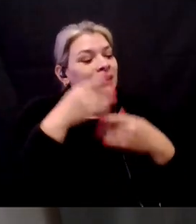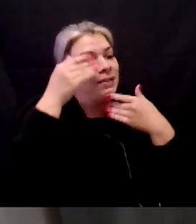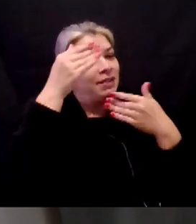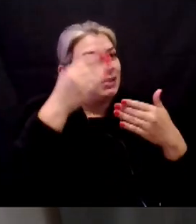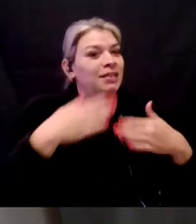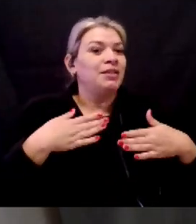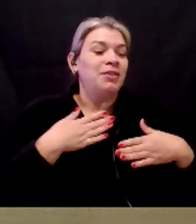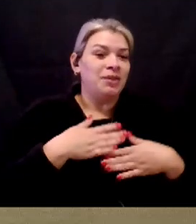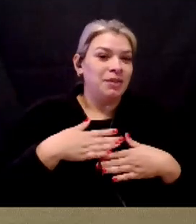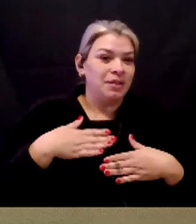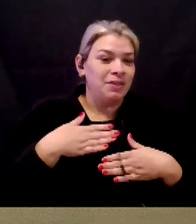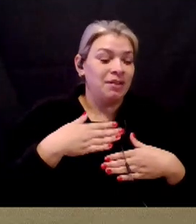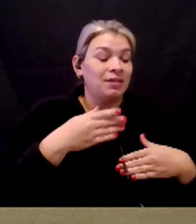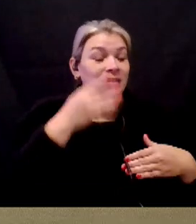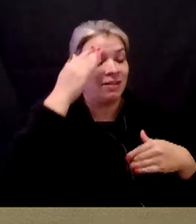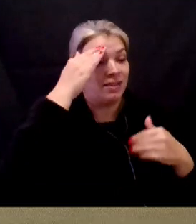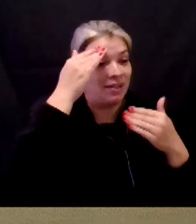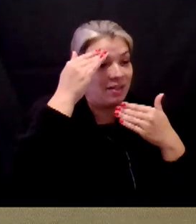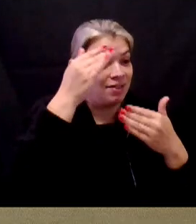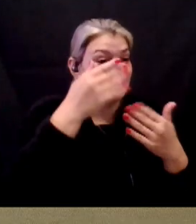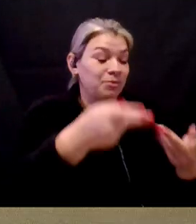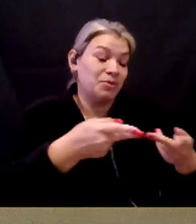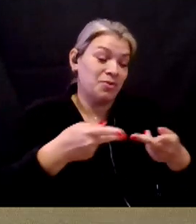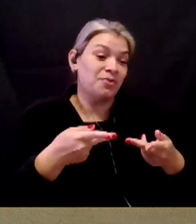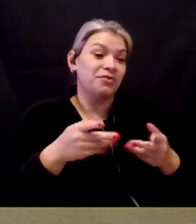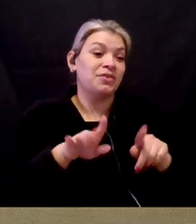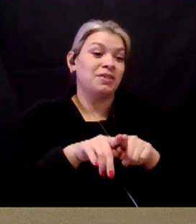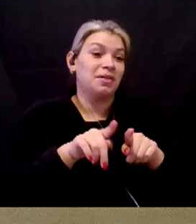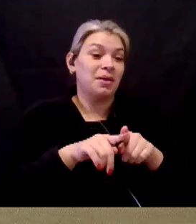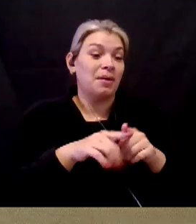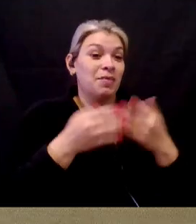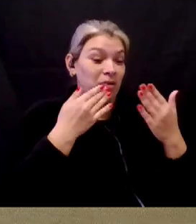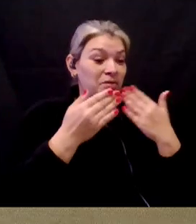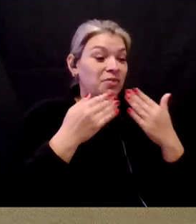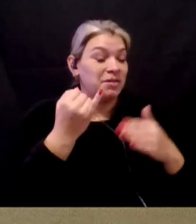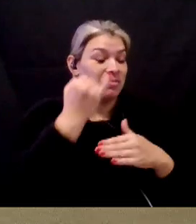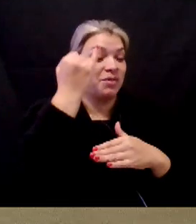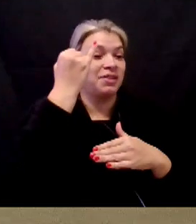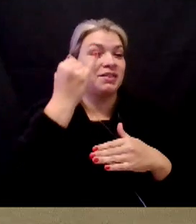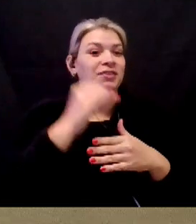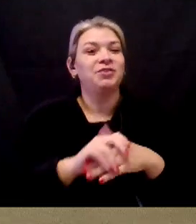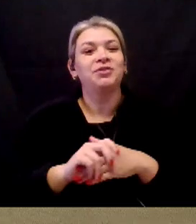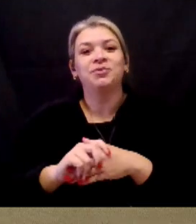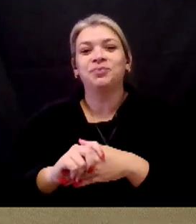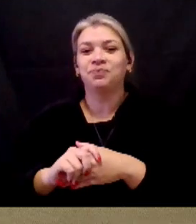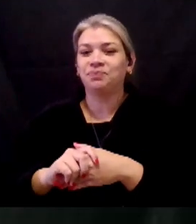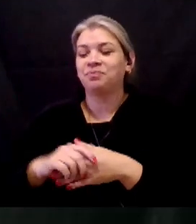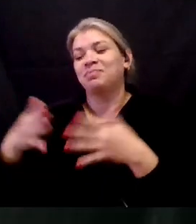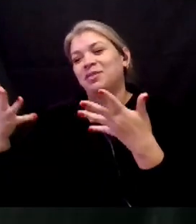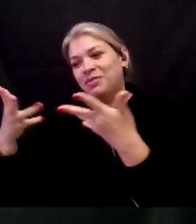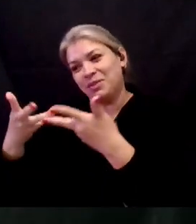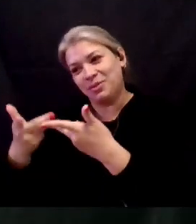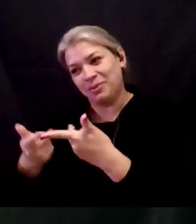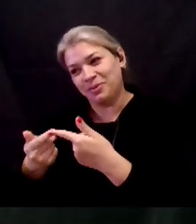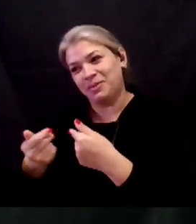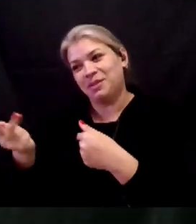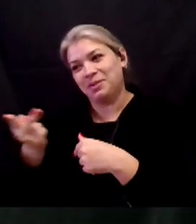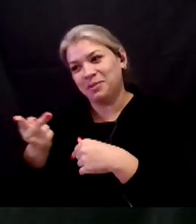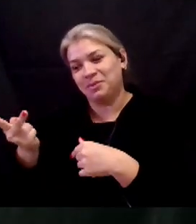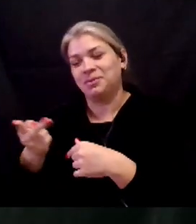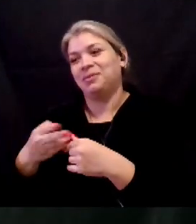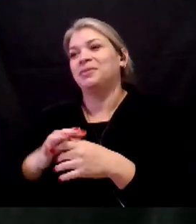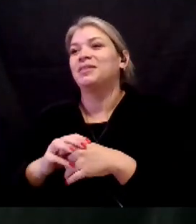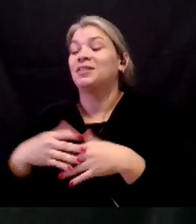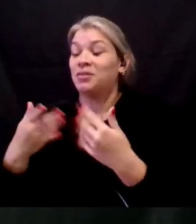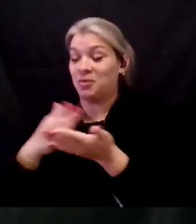ser muito interessante. Sim. E vamos poder contribuir aí para a nossa comunidade. Maravilhosas. Então, a gente já começa